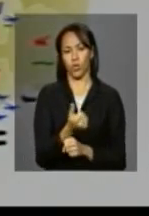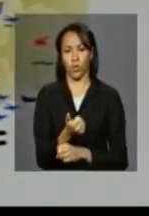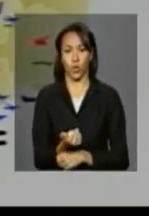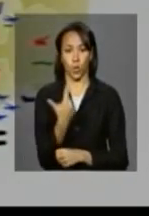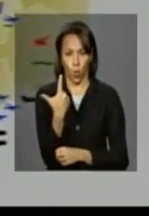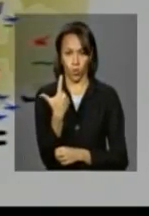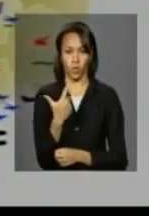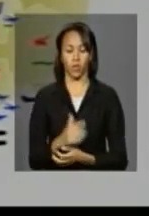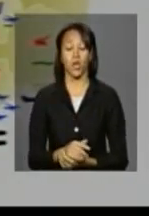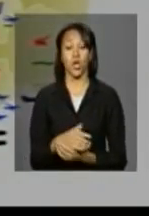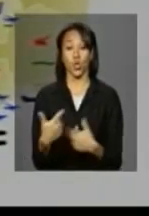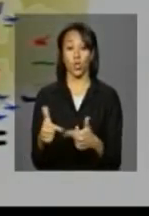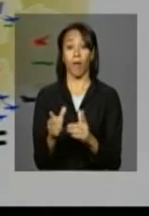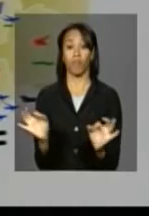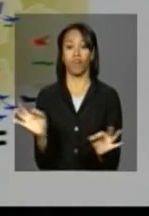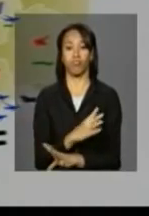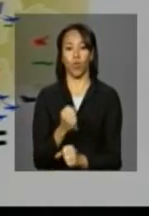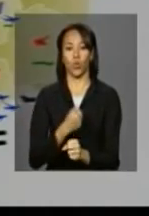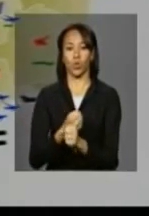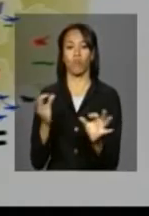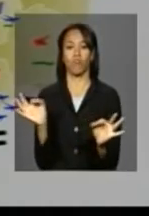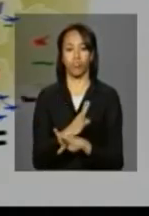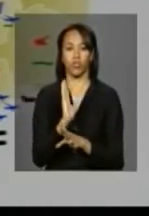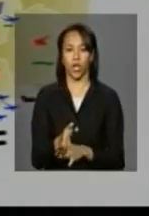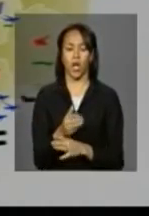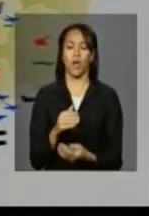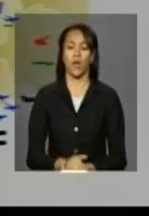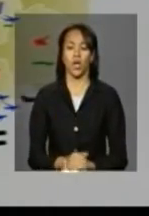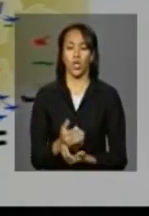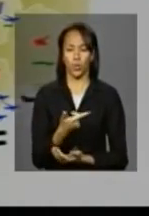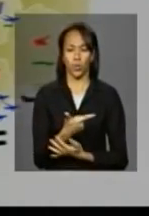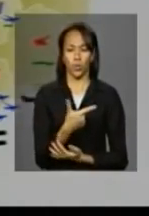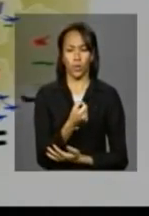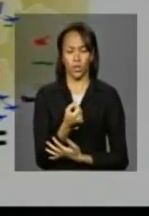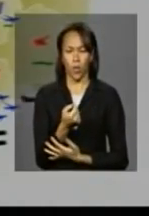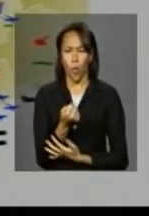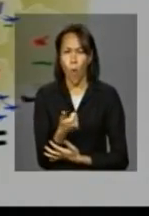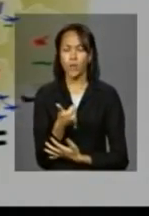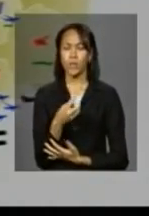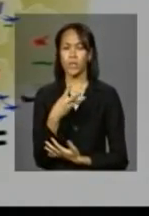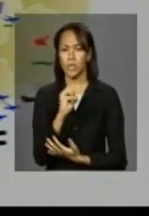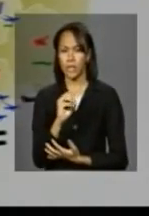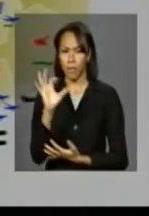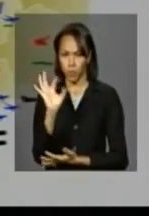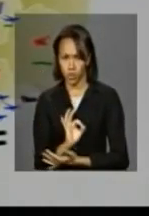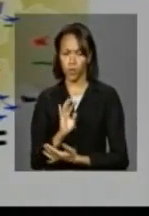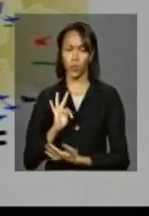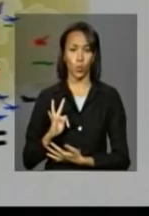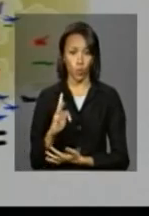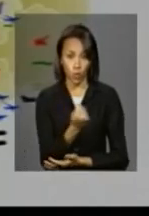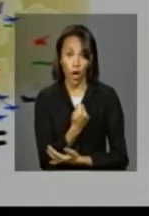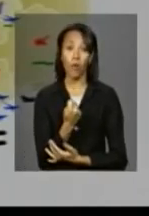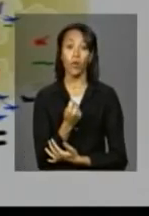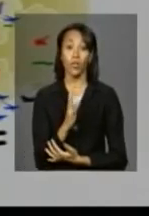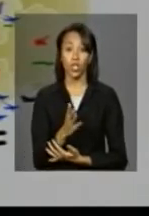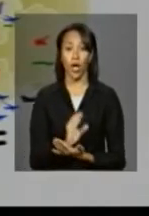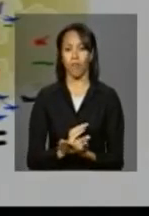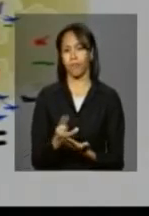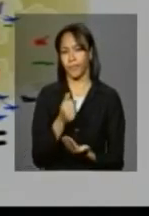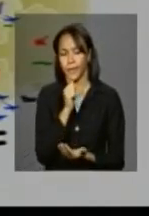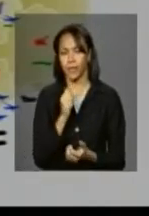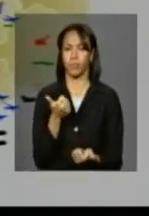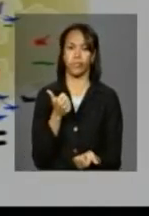As ações concluídas. Dos 211 bilhões, esses quase 30% do total, logística de transportes,